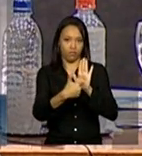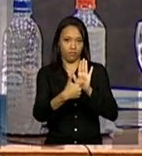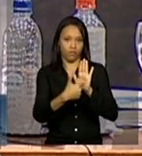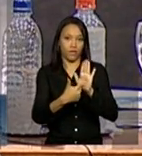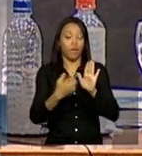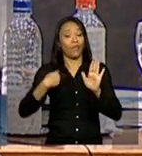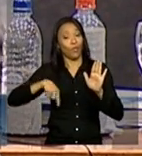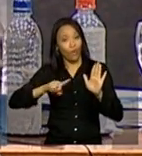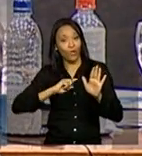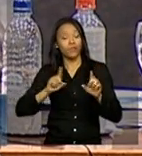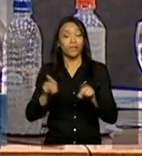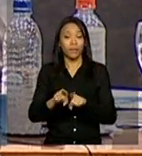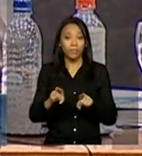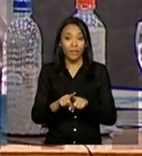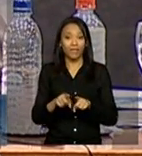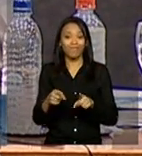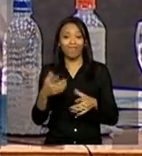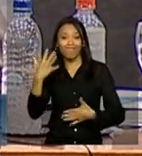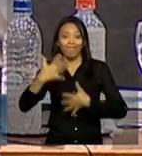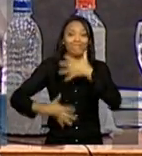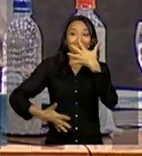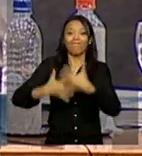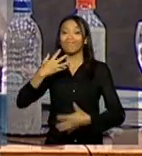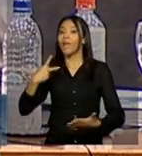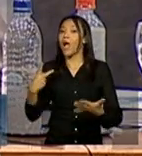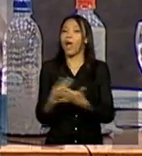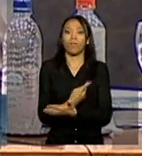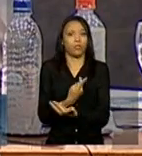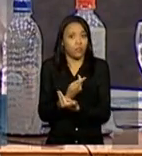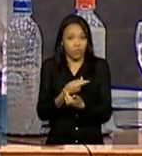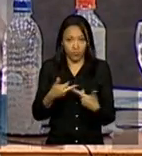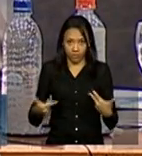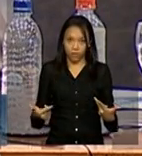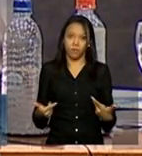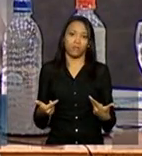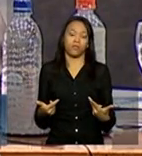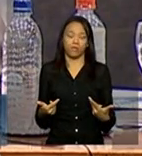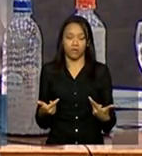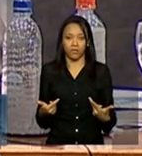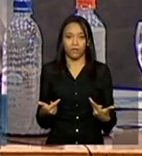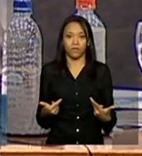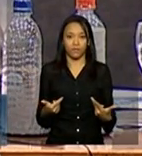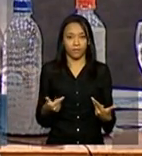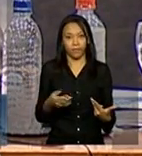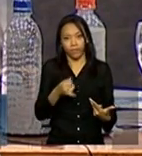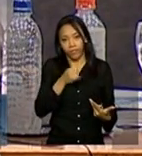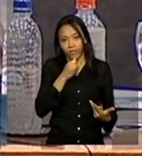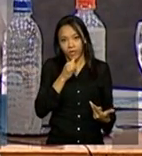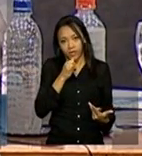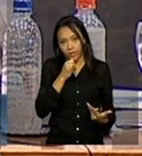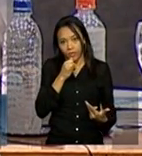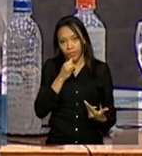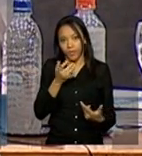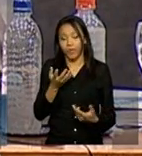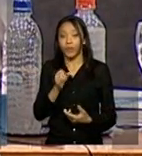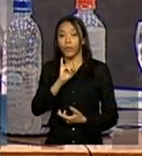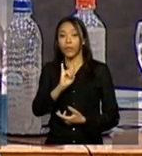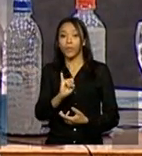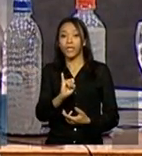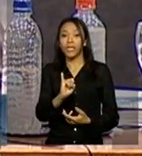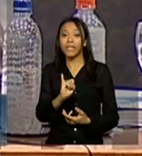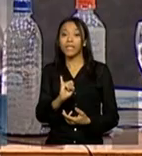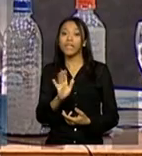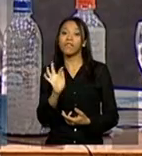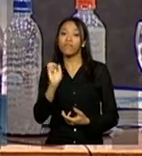aos embaraços que decorrem, muitas vezes, de instituições oficiais do próprio governo, como o IPHAN,